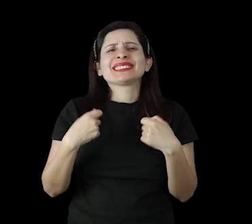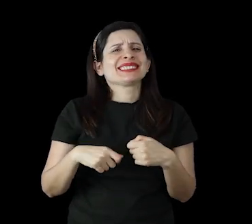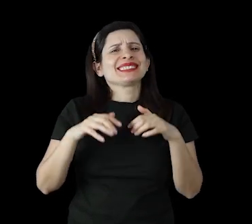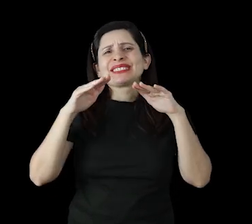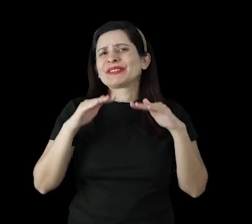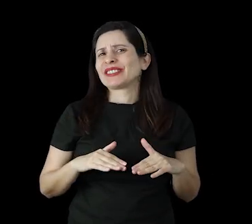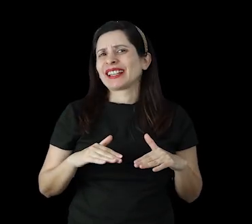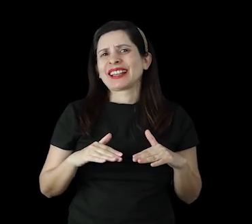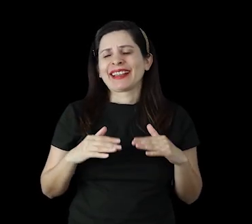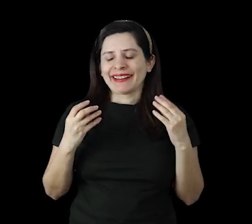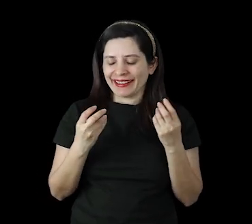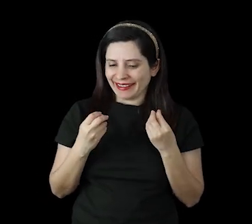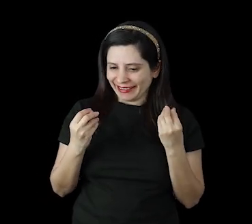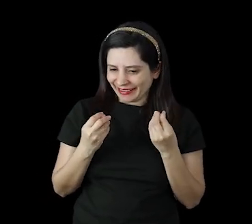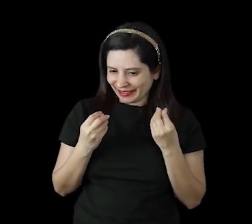totalmente